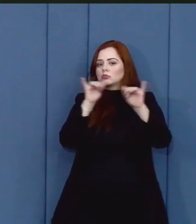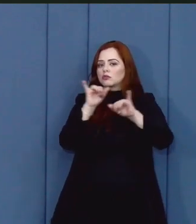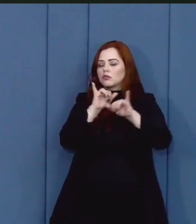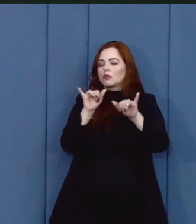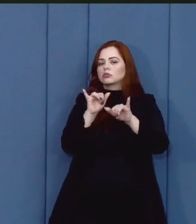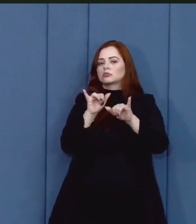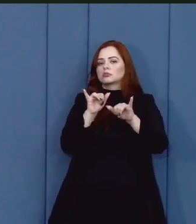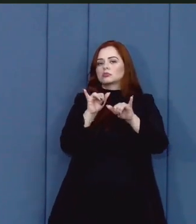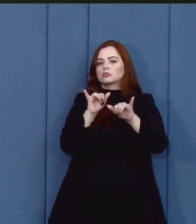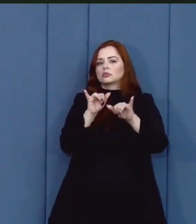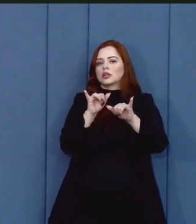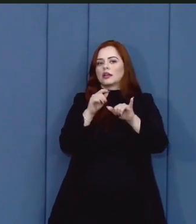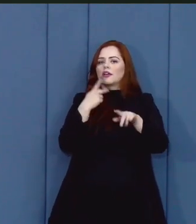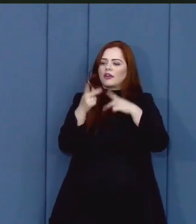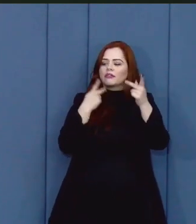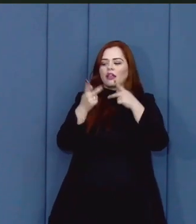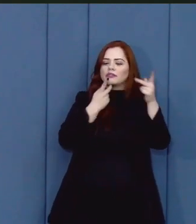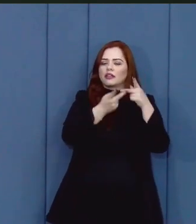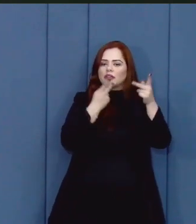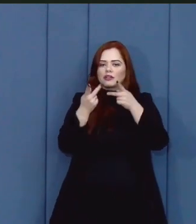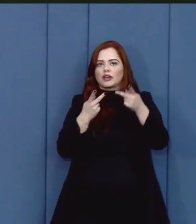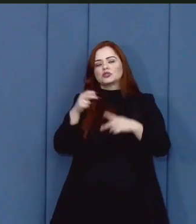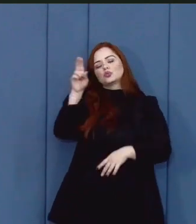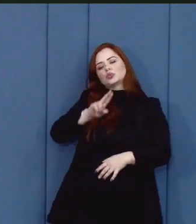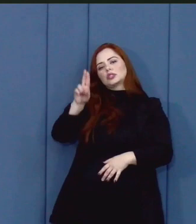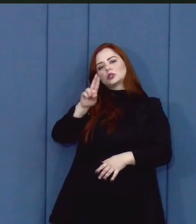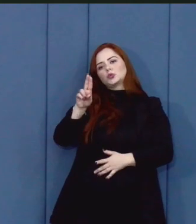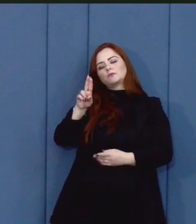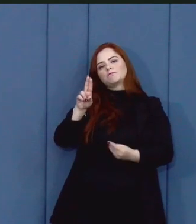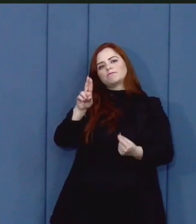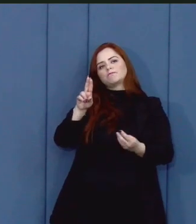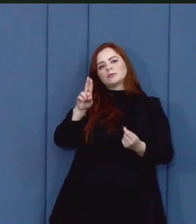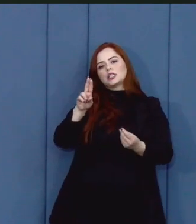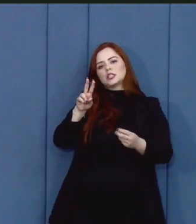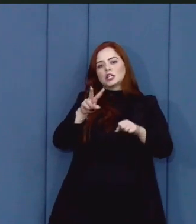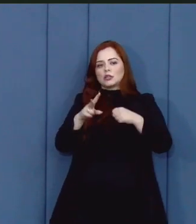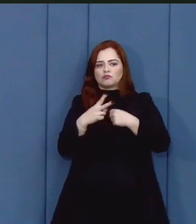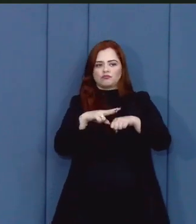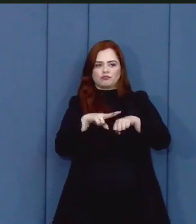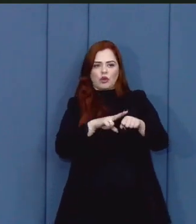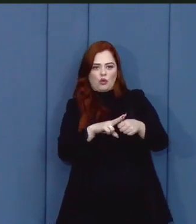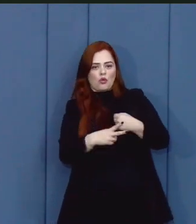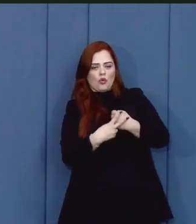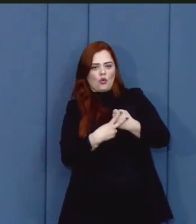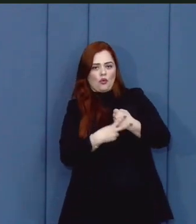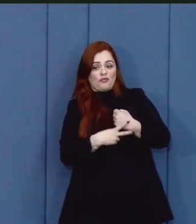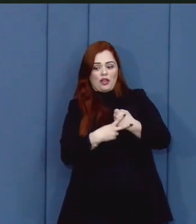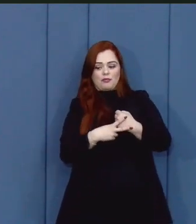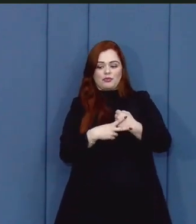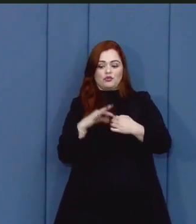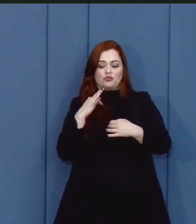dizer que eu ainda fico falando, que eu, né, usando o verbo no presente, mas eu espero